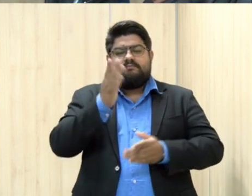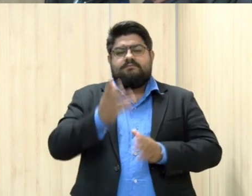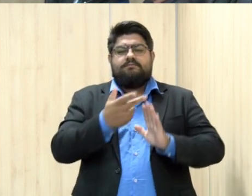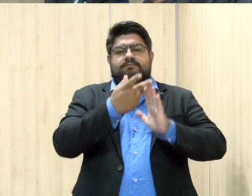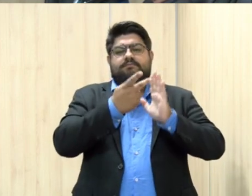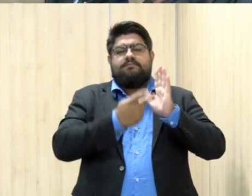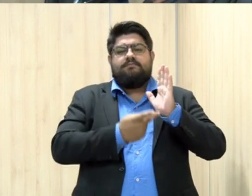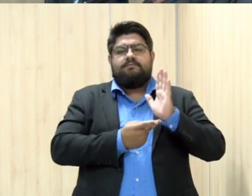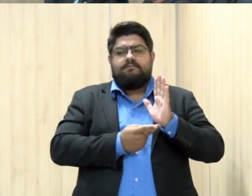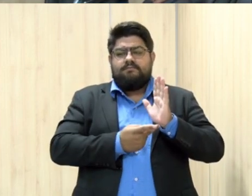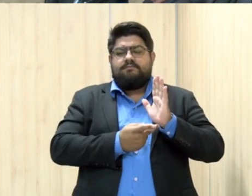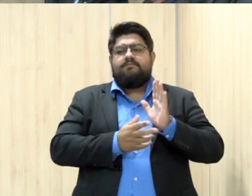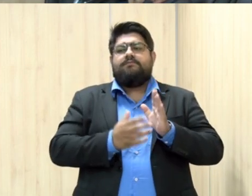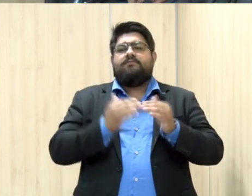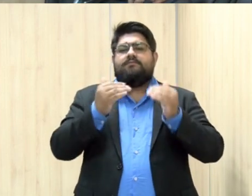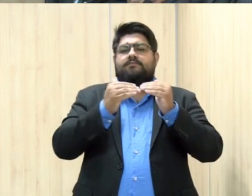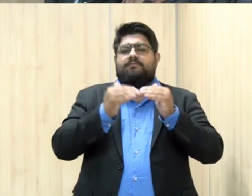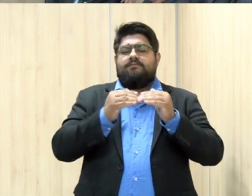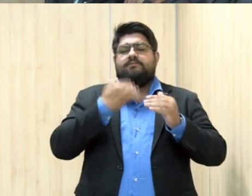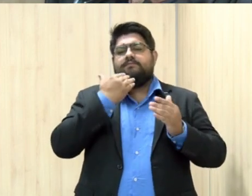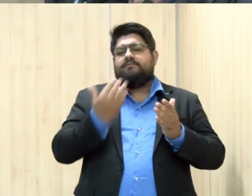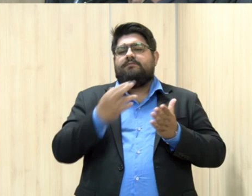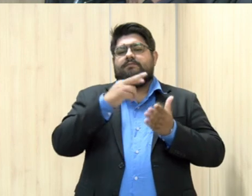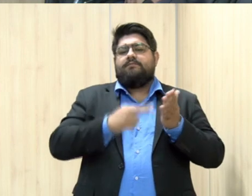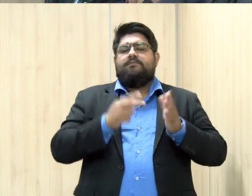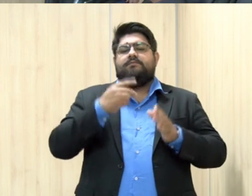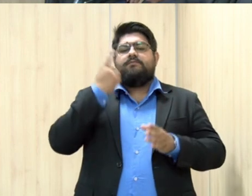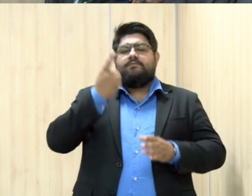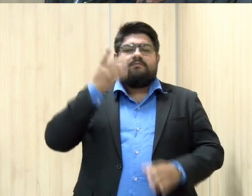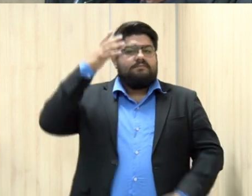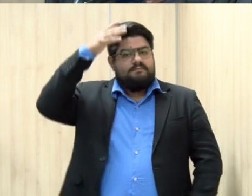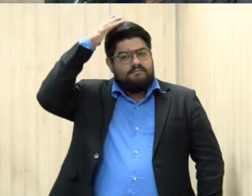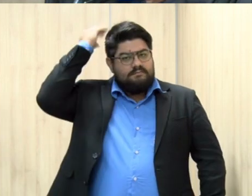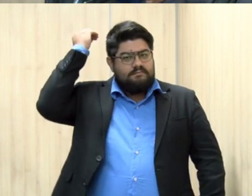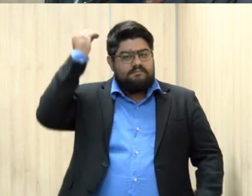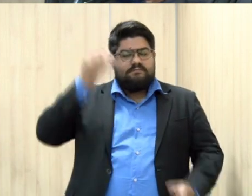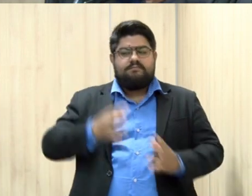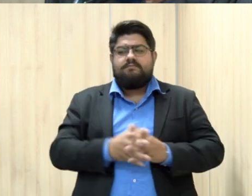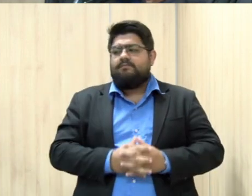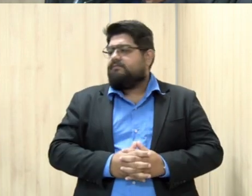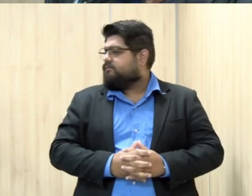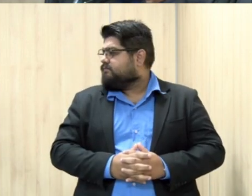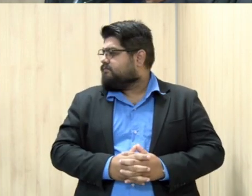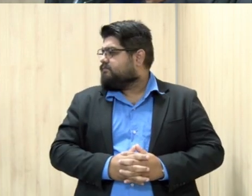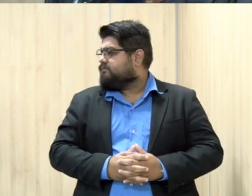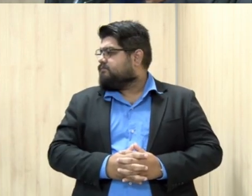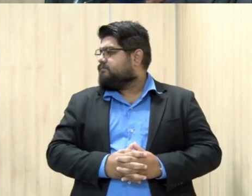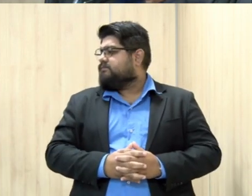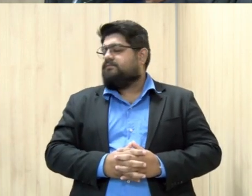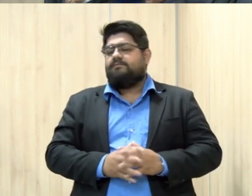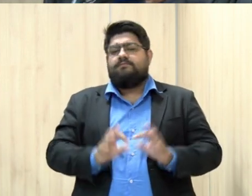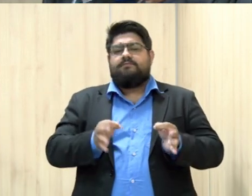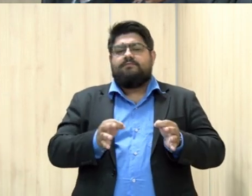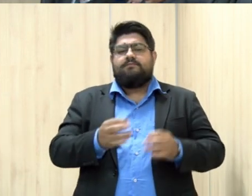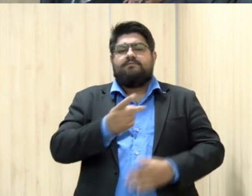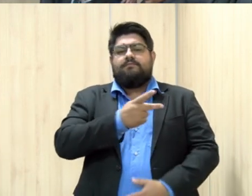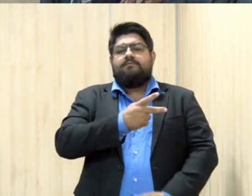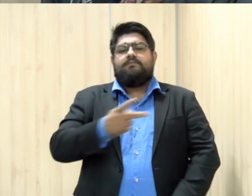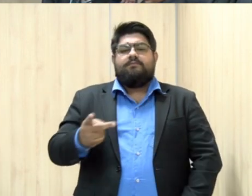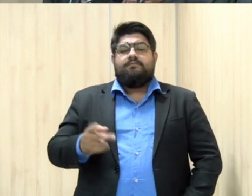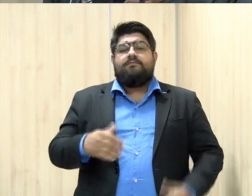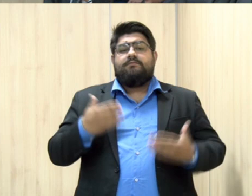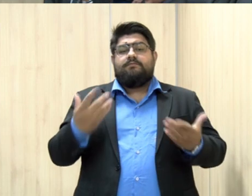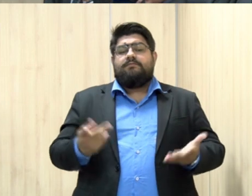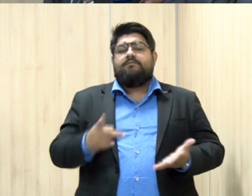o parecer e o pedido de vista era o deputado Rodrigo exatamente Presidente Então